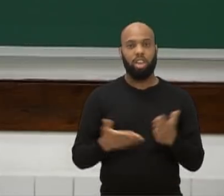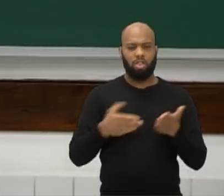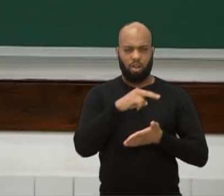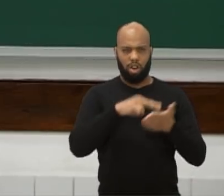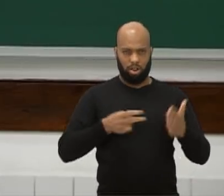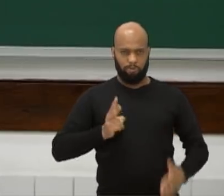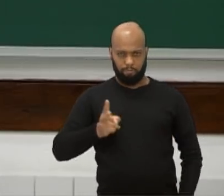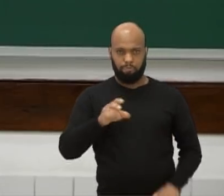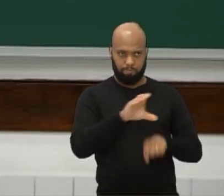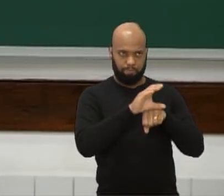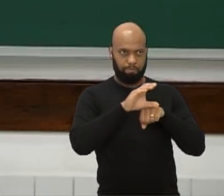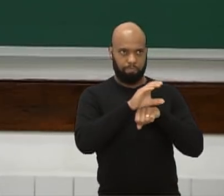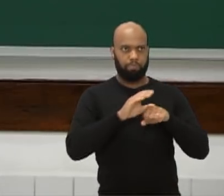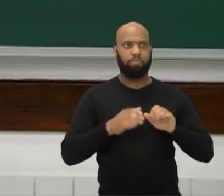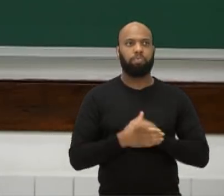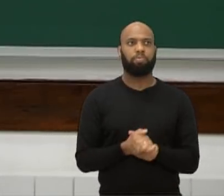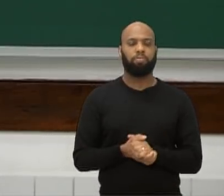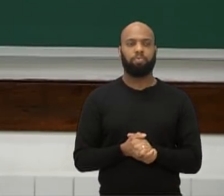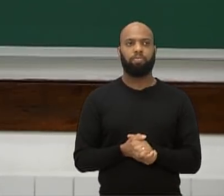Constituição?